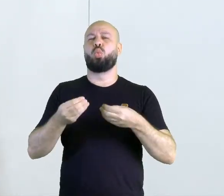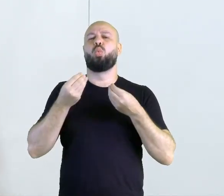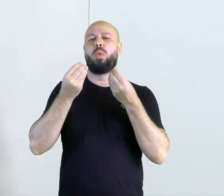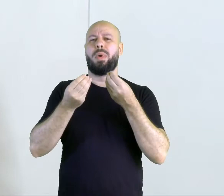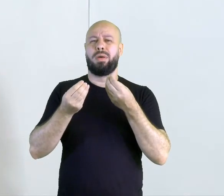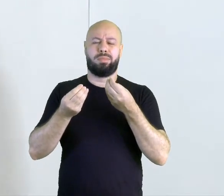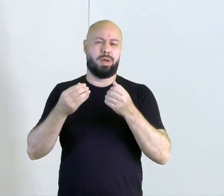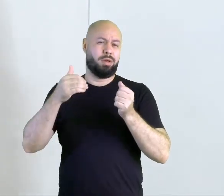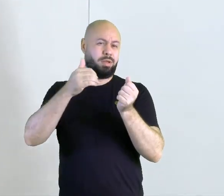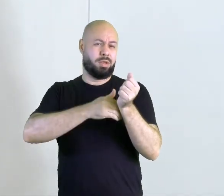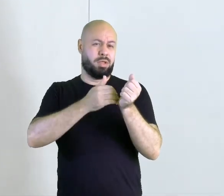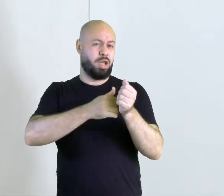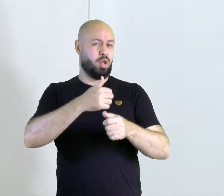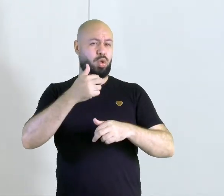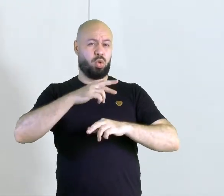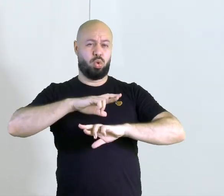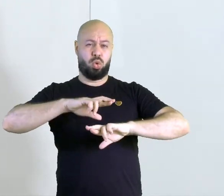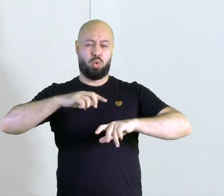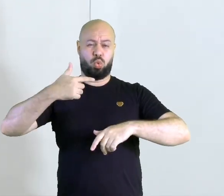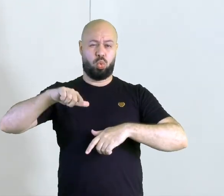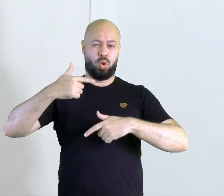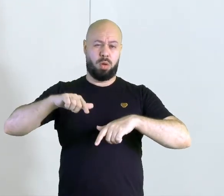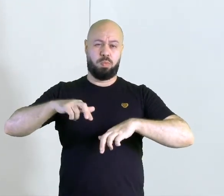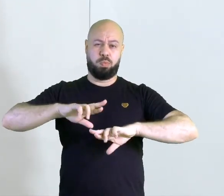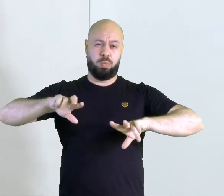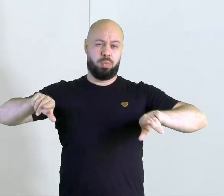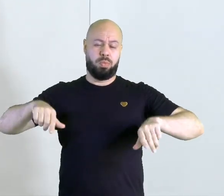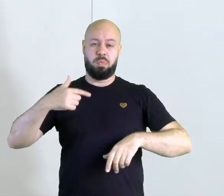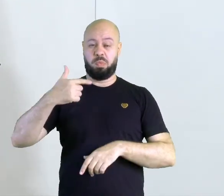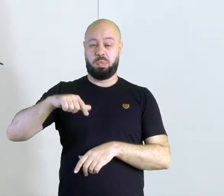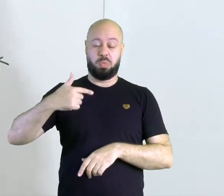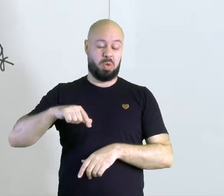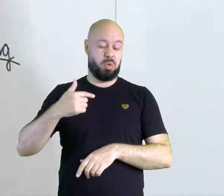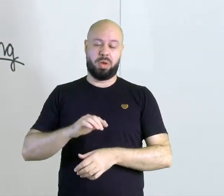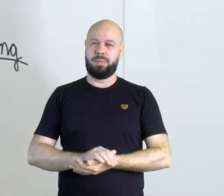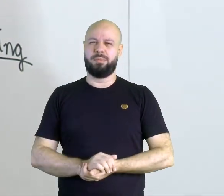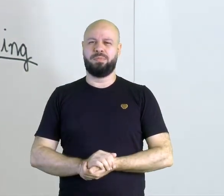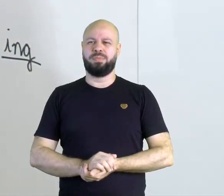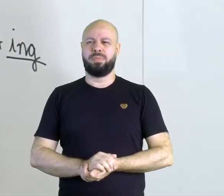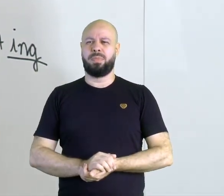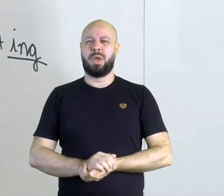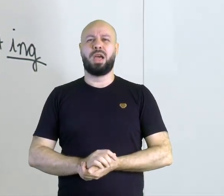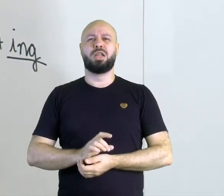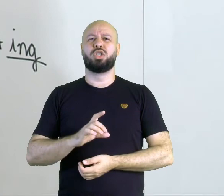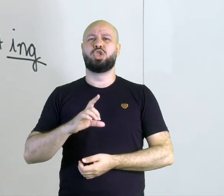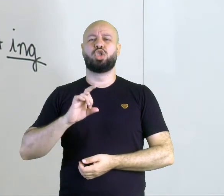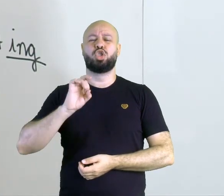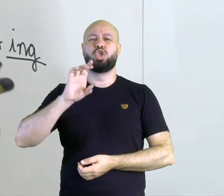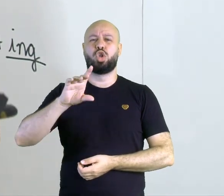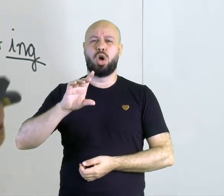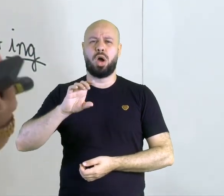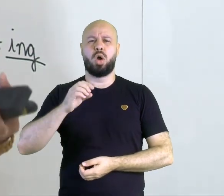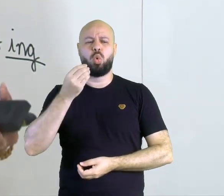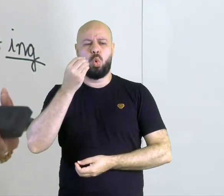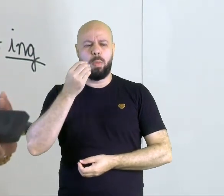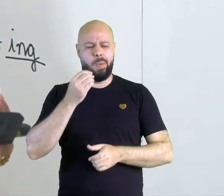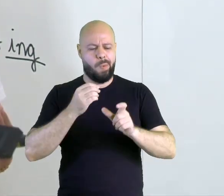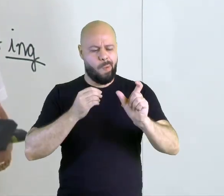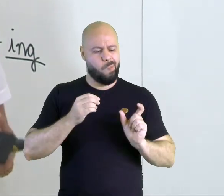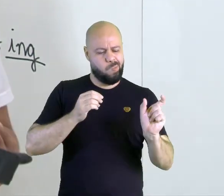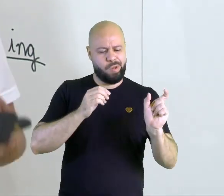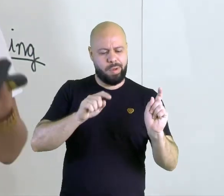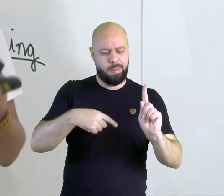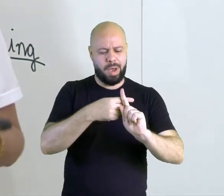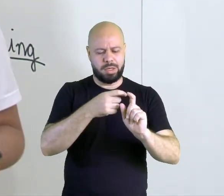segredo nenhum. Por quê? É só mudar o verbo, é só aplicar à frase essa formação. Então, eu preciso saber